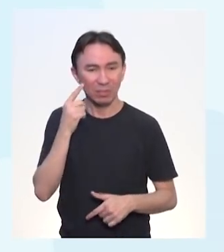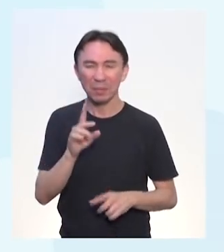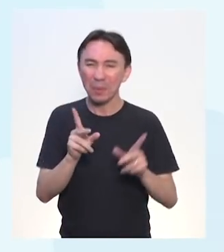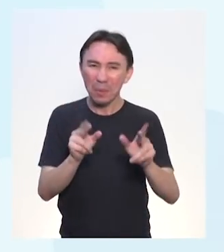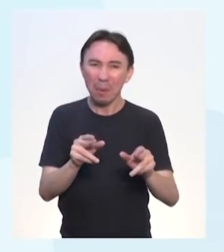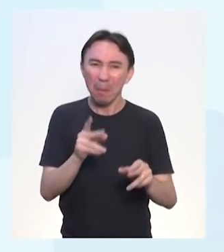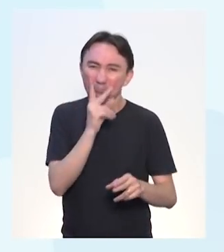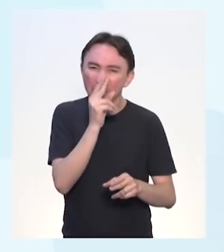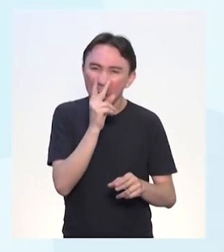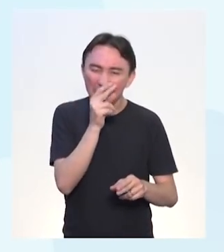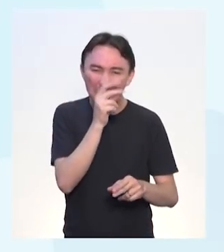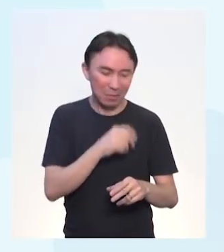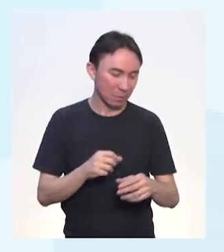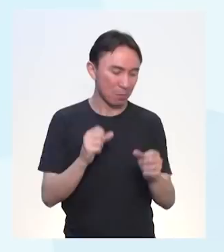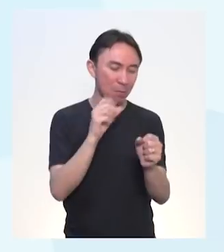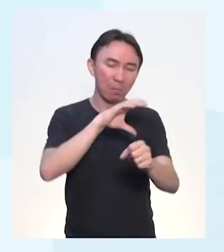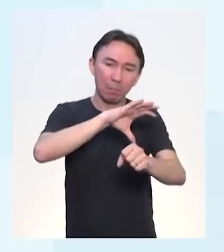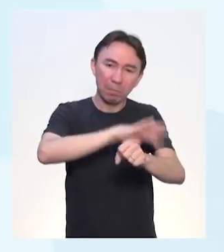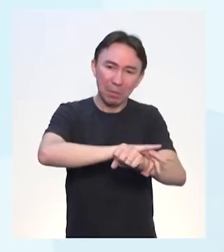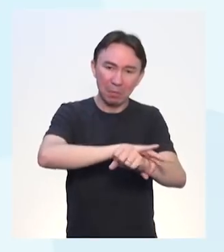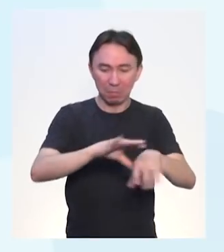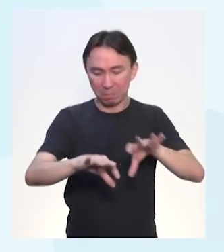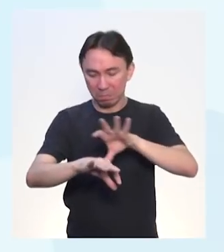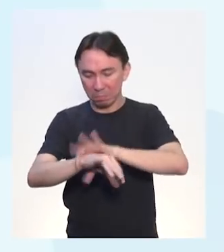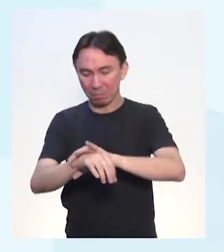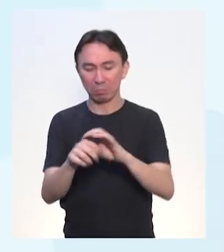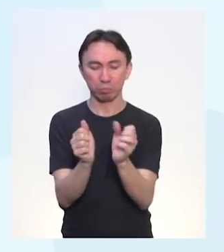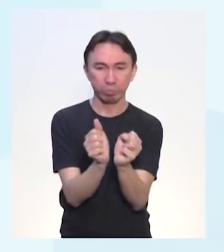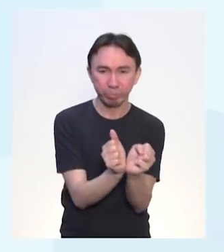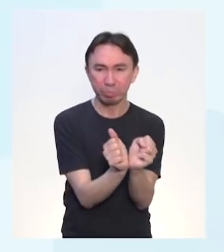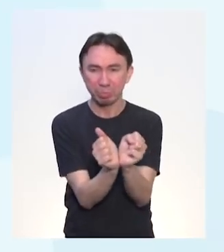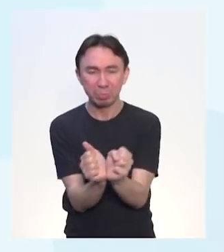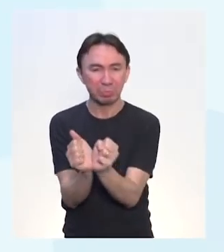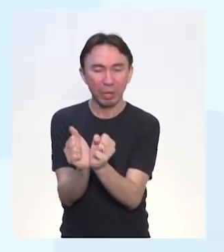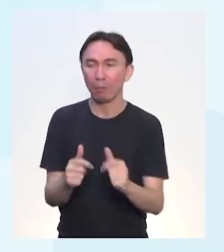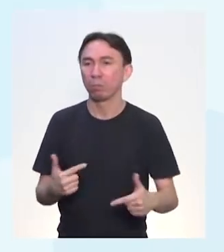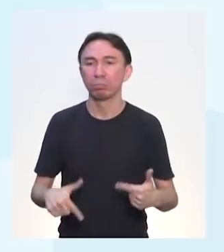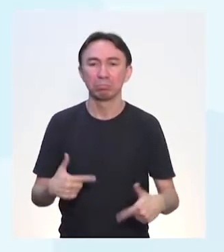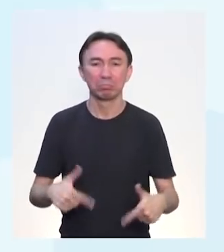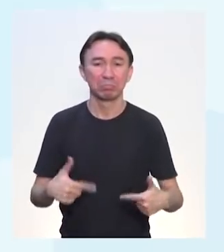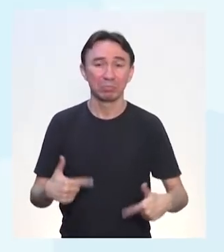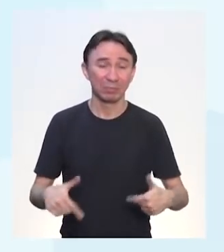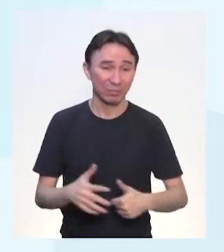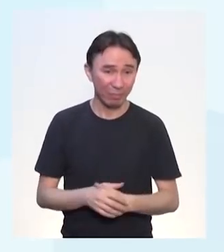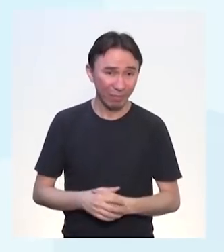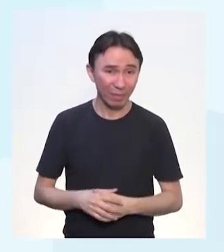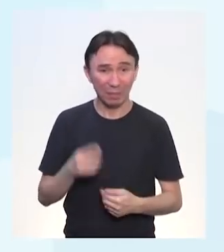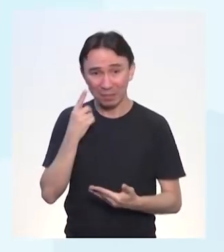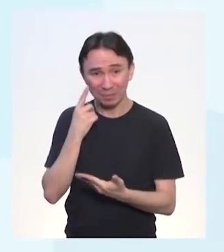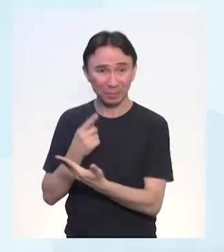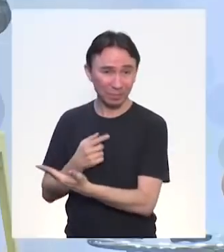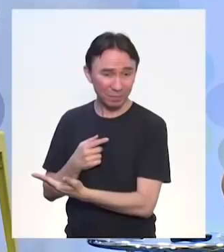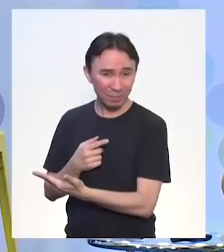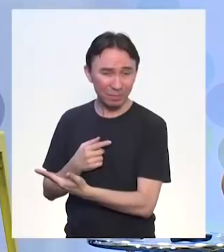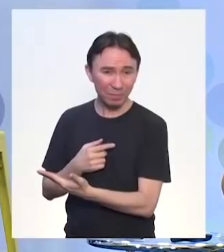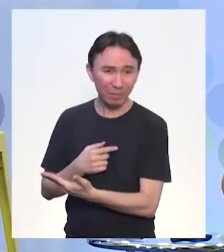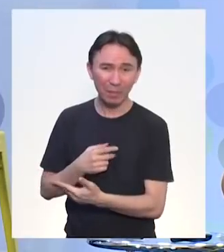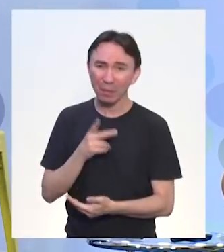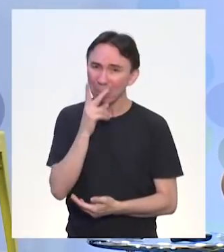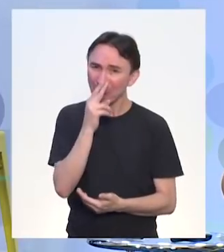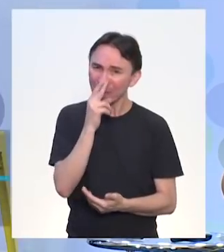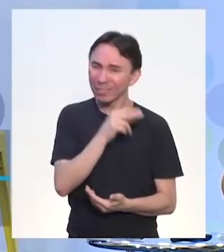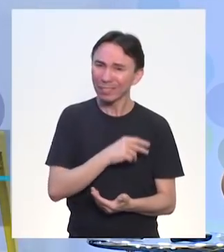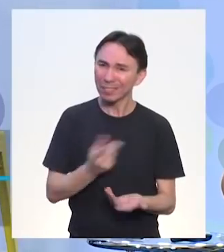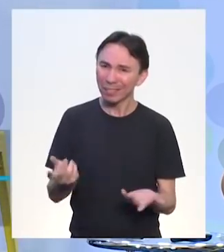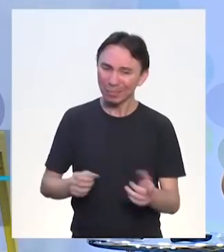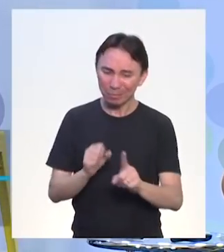vamos lá, um neurótico controle exercido pelo tempo. Professor, mas aqui eu estou vendo uma sociedade